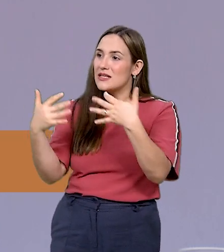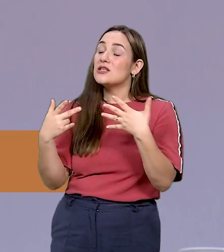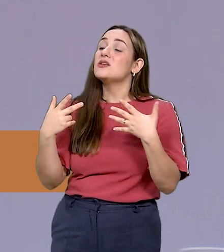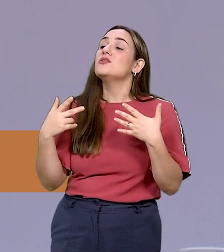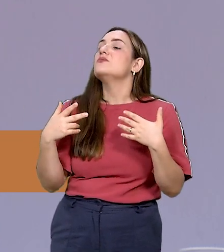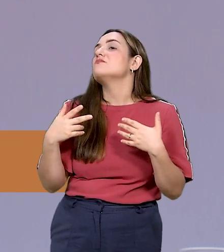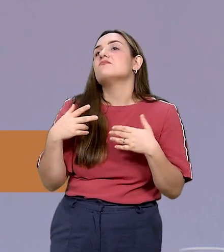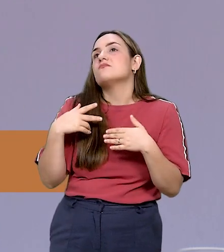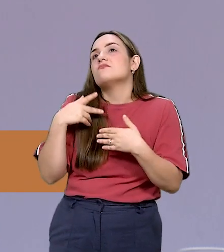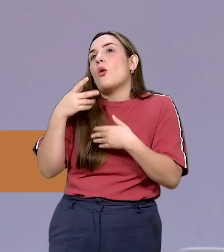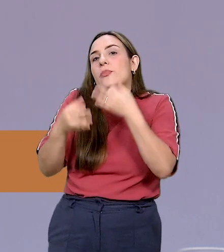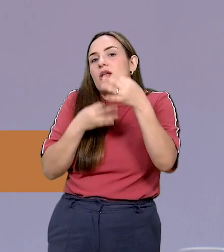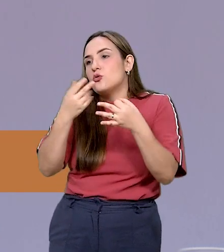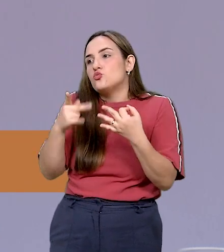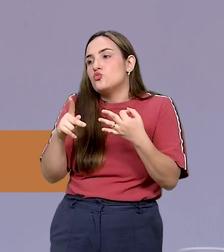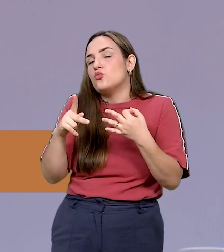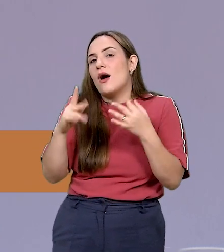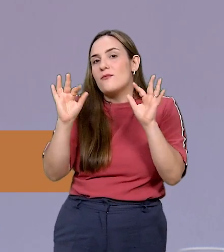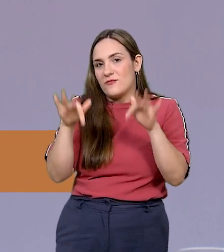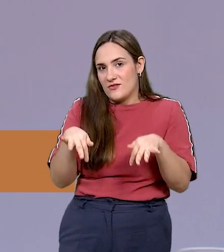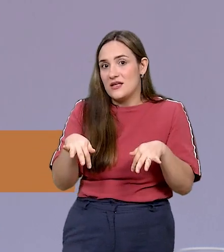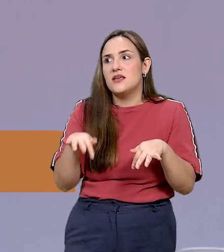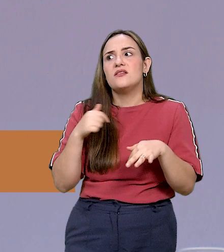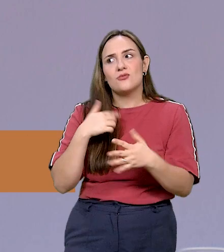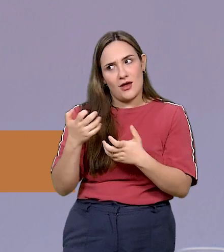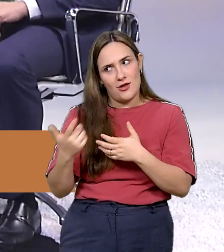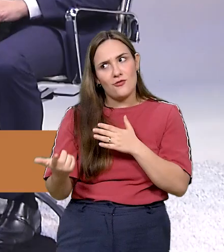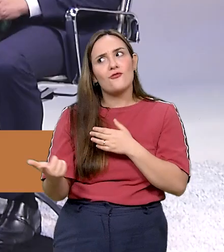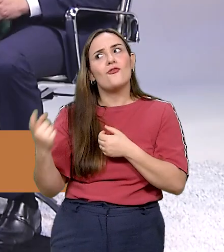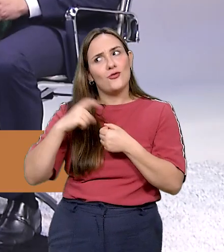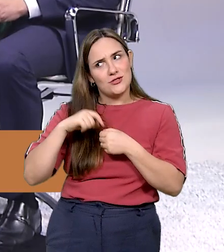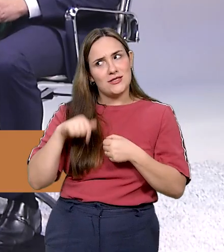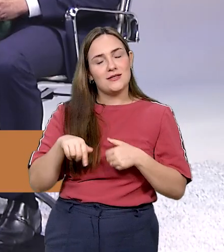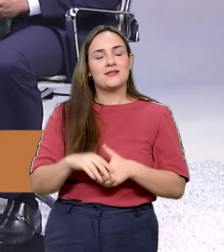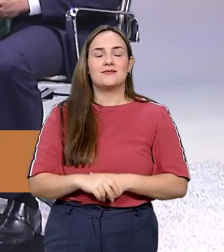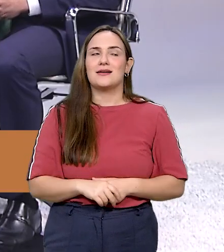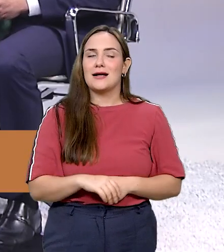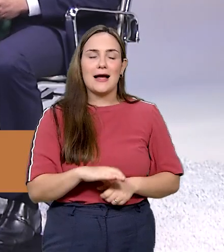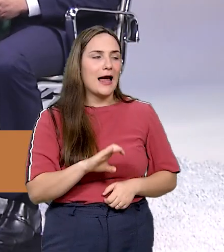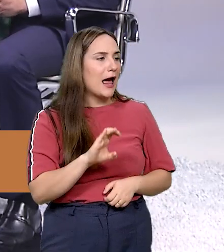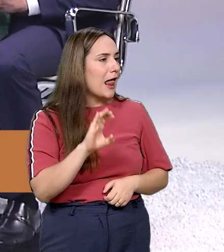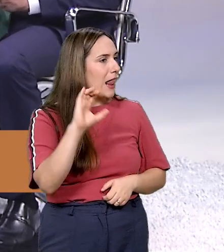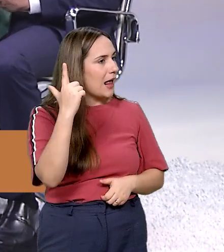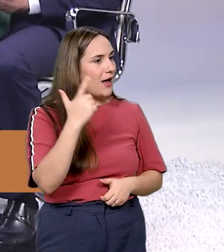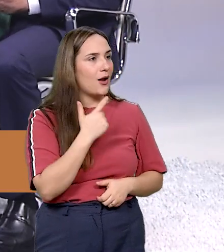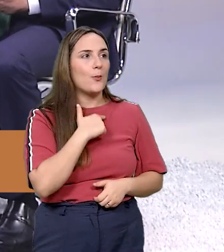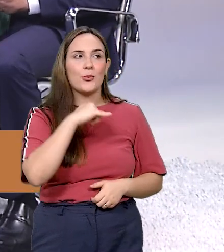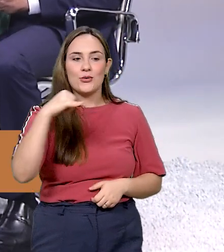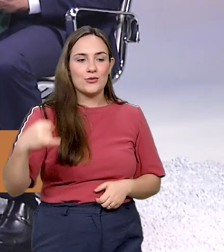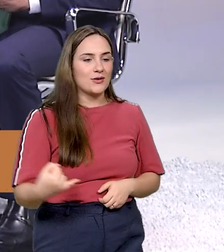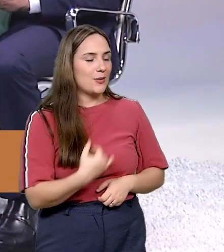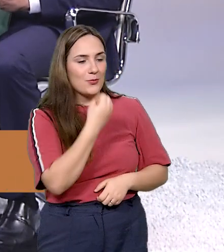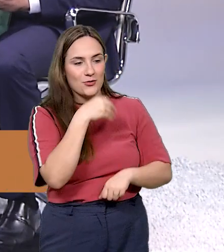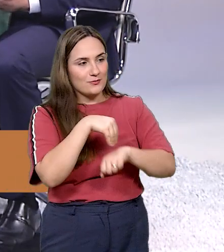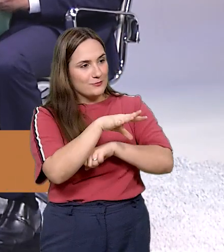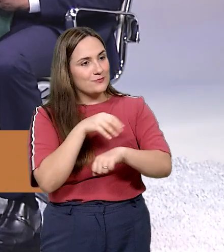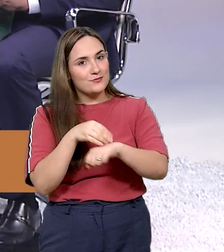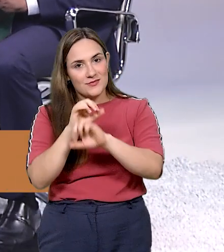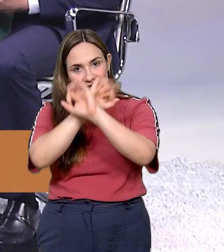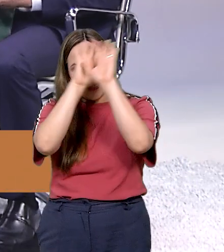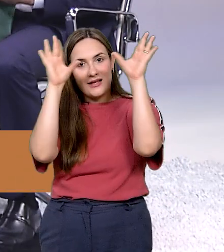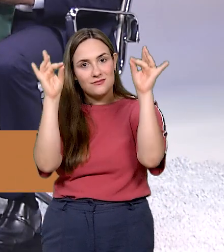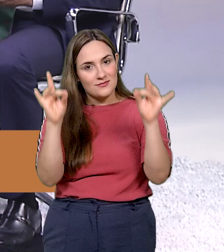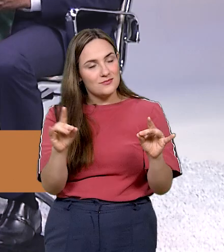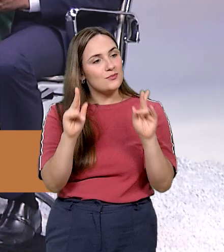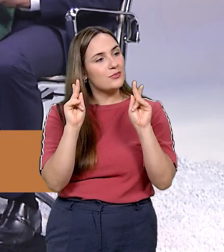considerações finais e eu já adianto um convite para uma próxima edição. Com certeza, é uma oportunidade, principalmente quando é para levar